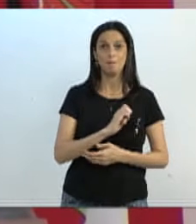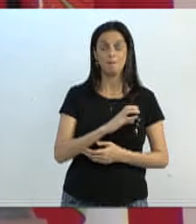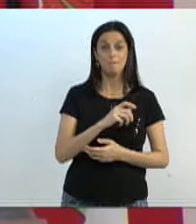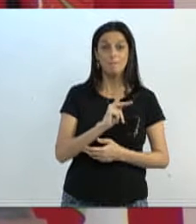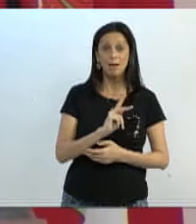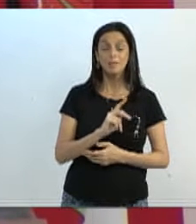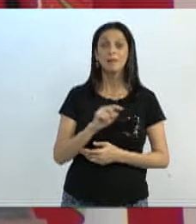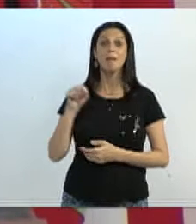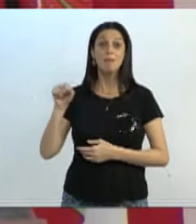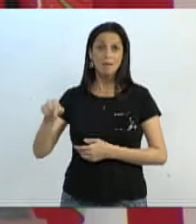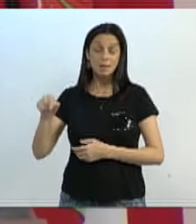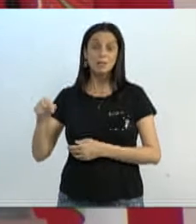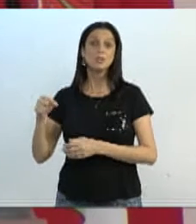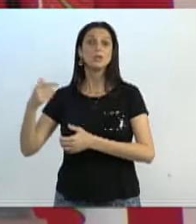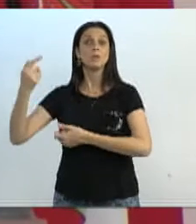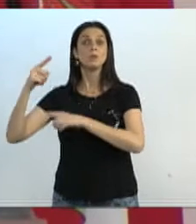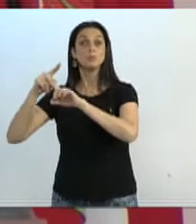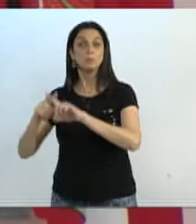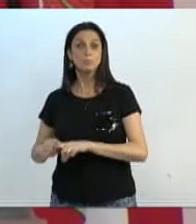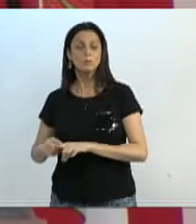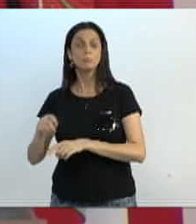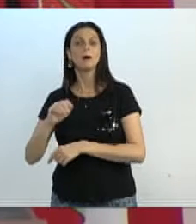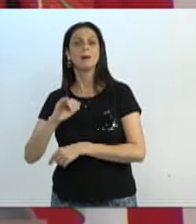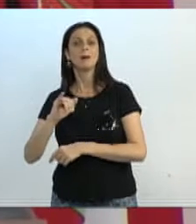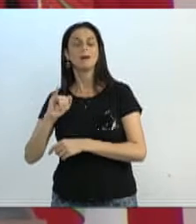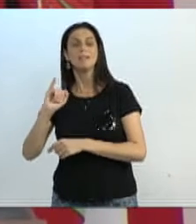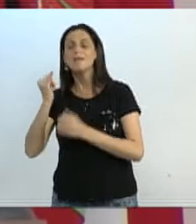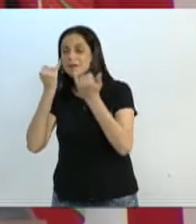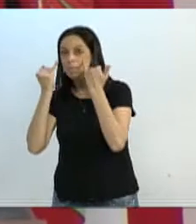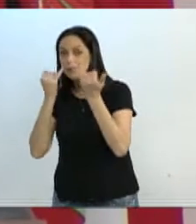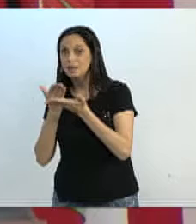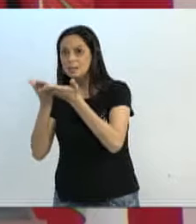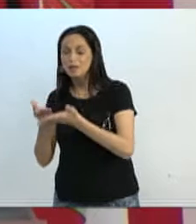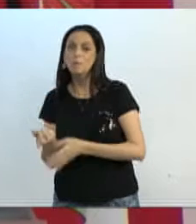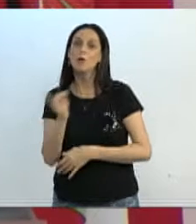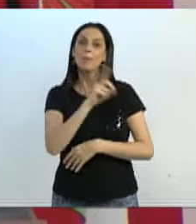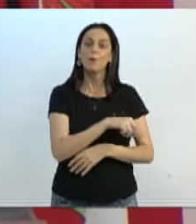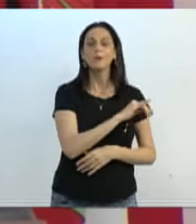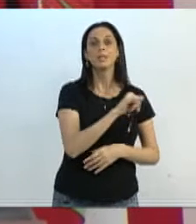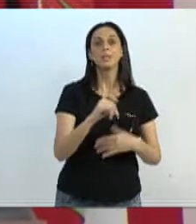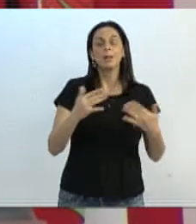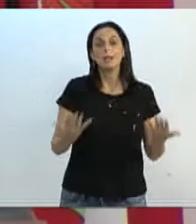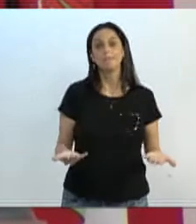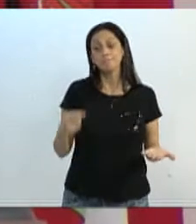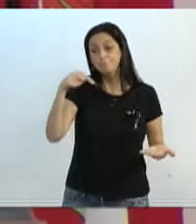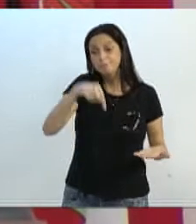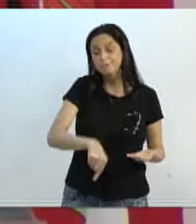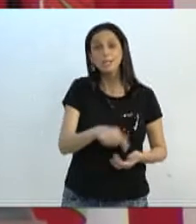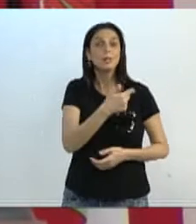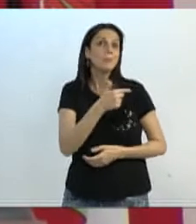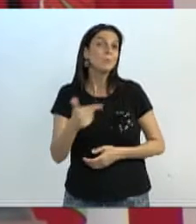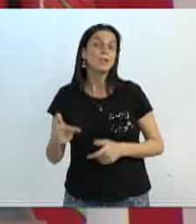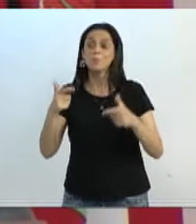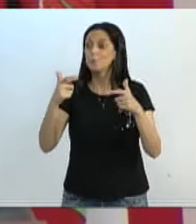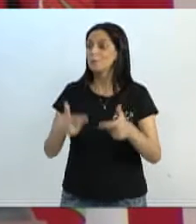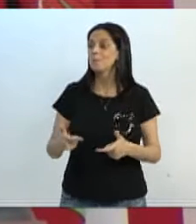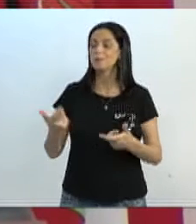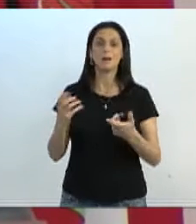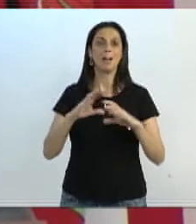jogar em Indaial. E nós não temos, vereador Alexandre, uma casa para nós jogarmos.